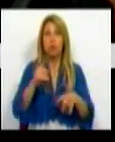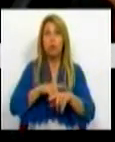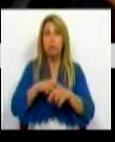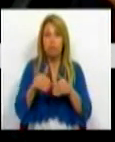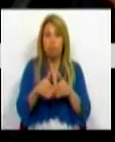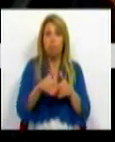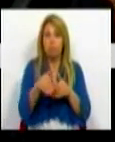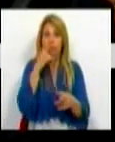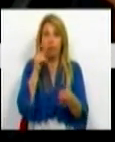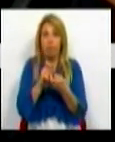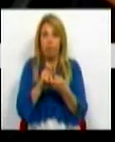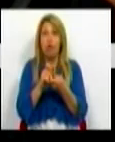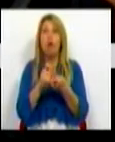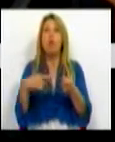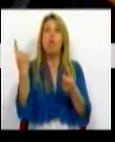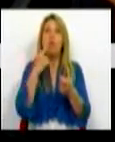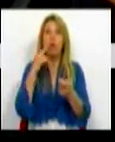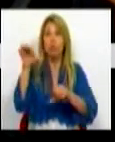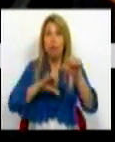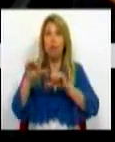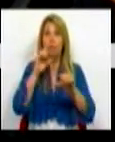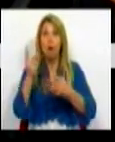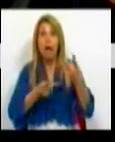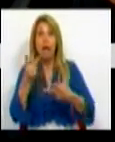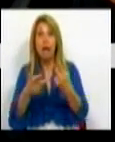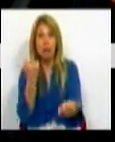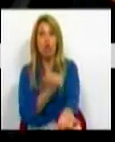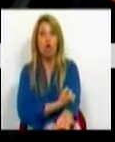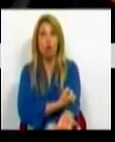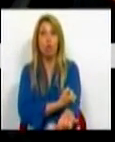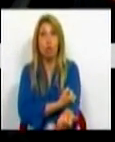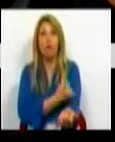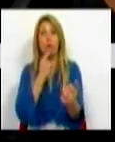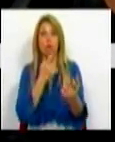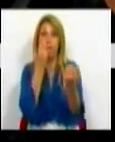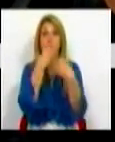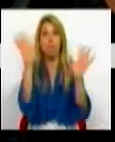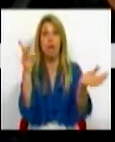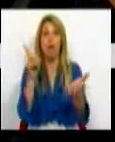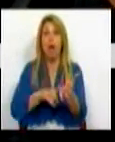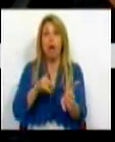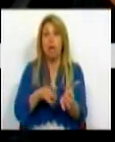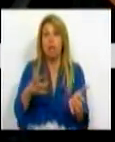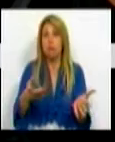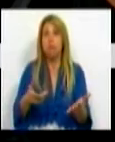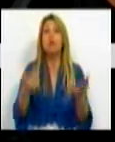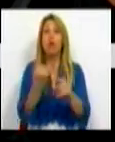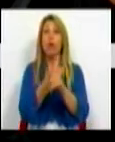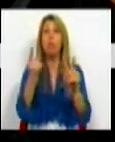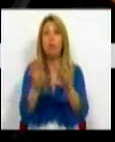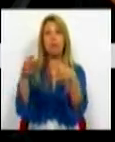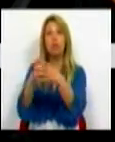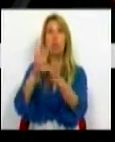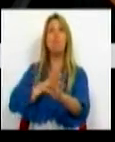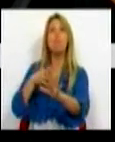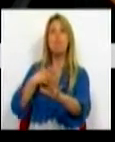prazo o nosso laboratório de análise de dopagem perca a sua acreditação, sendo que a Agência Mundial detectou problemas,